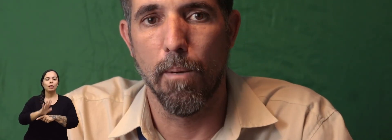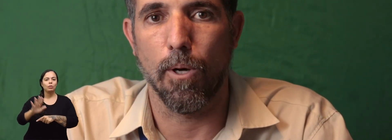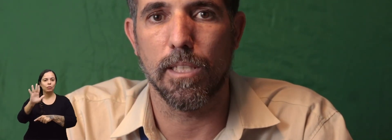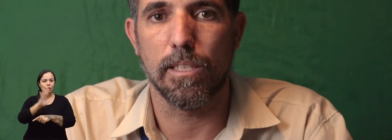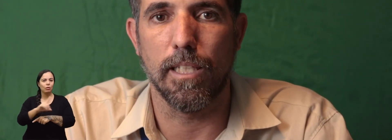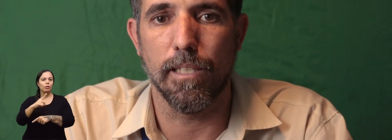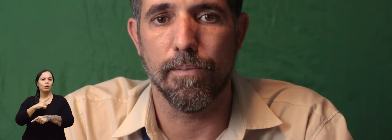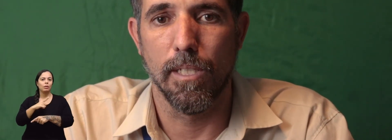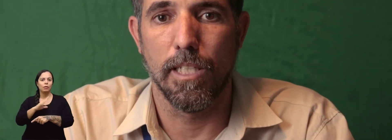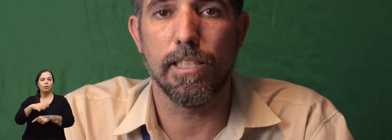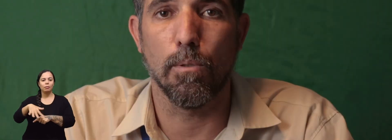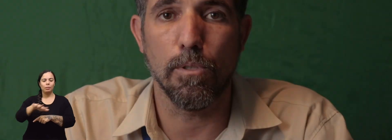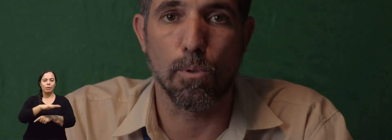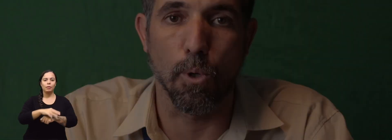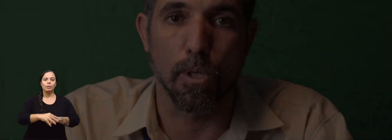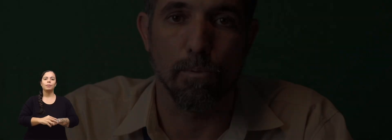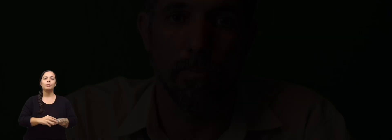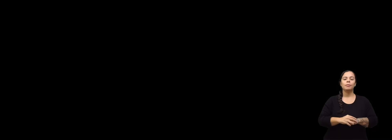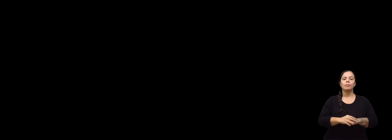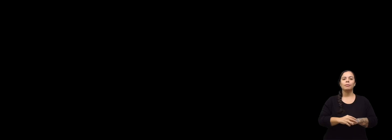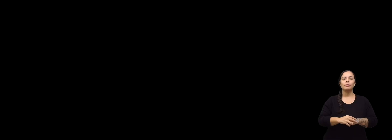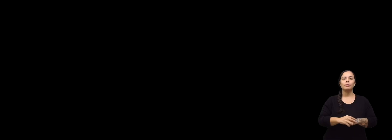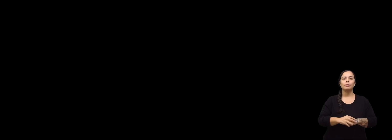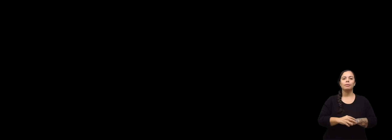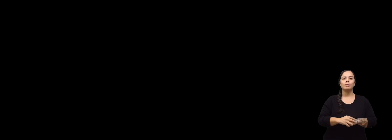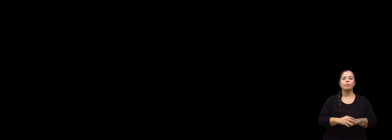nacionais podem ter em seu entorno.